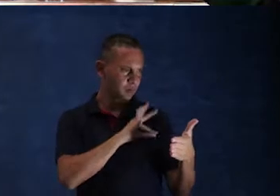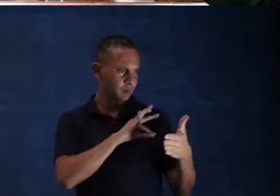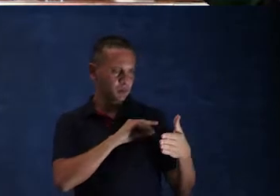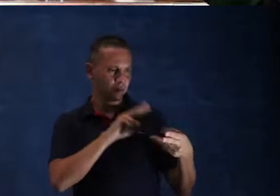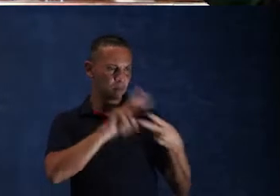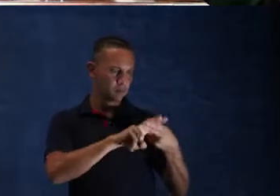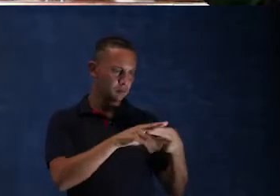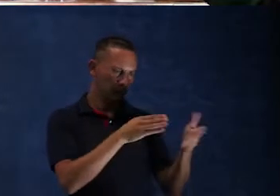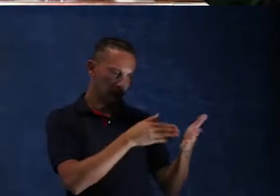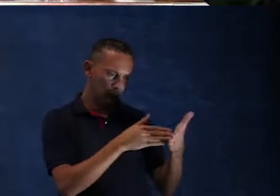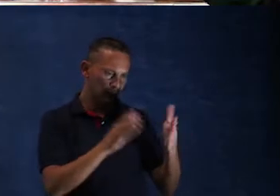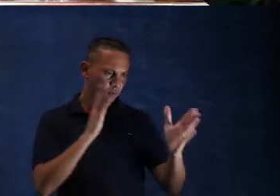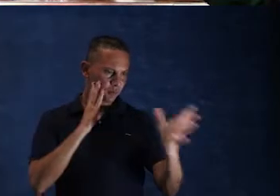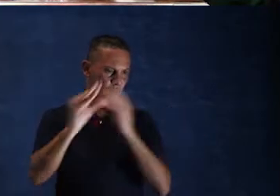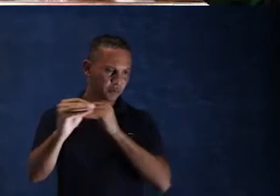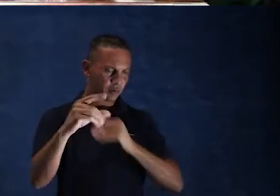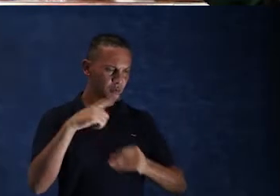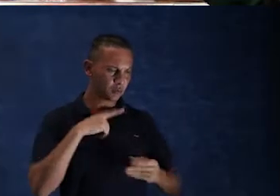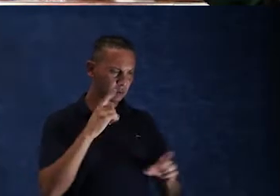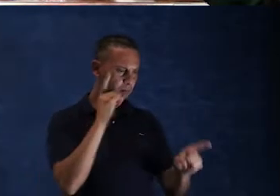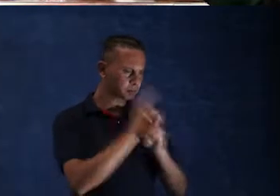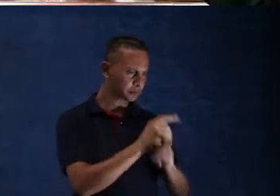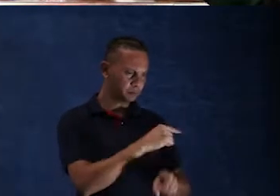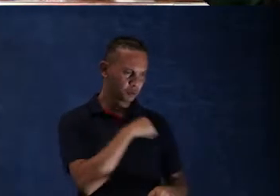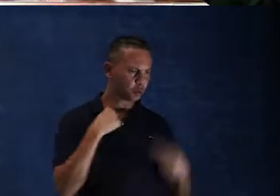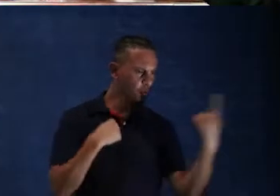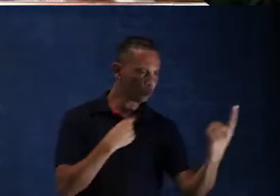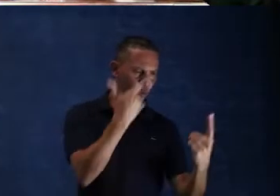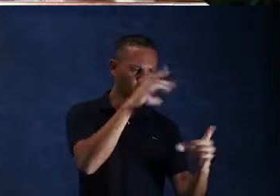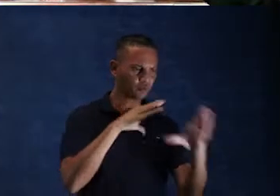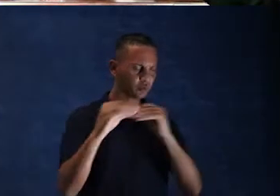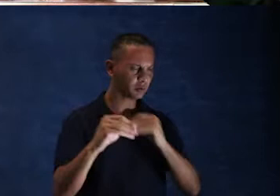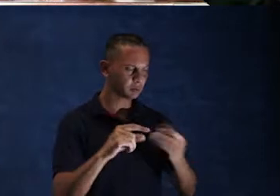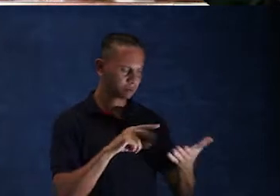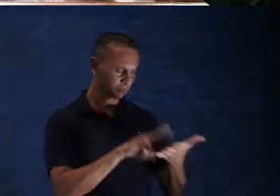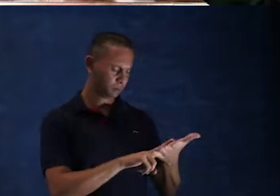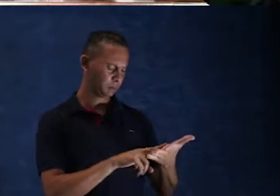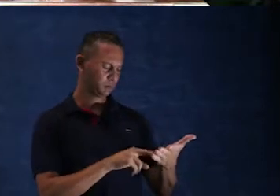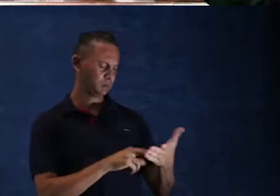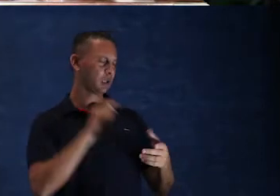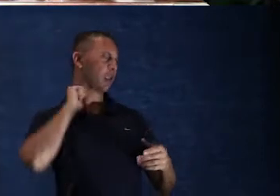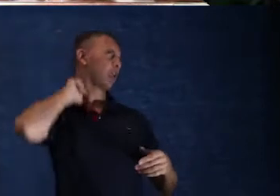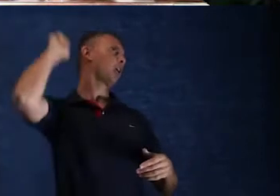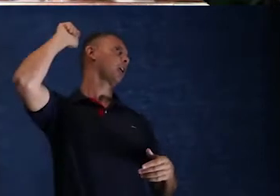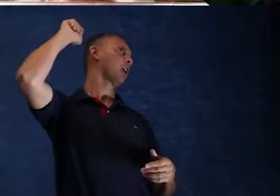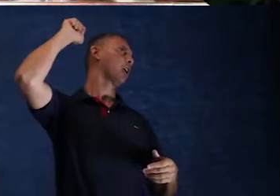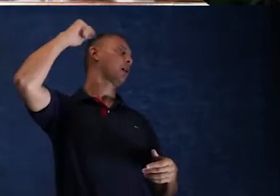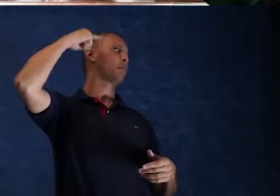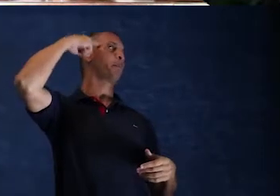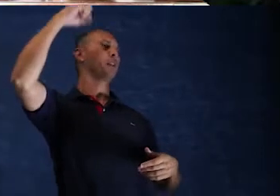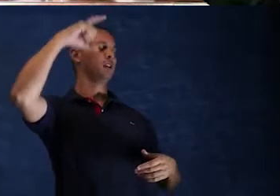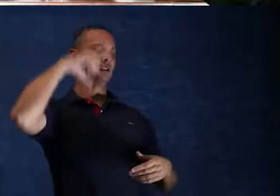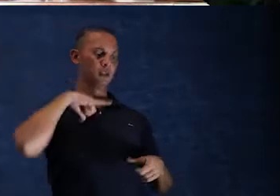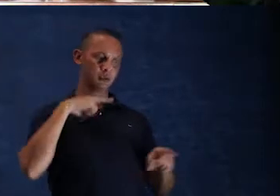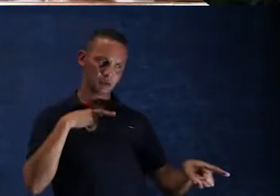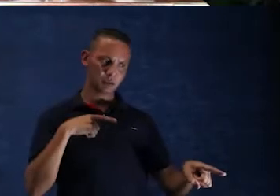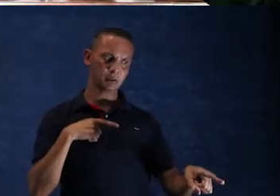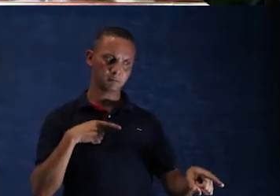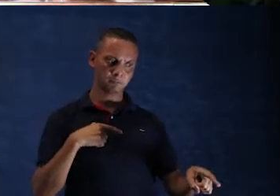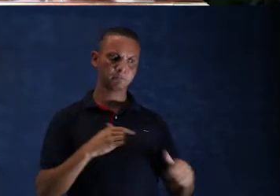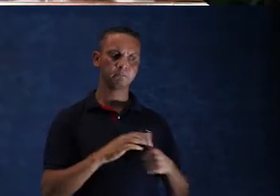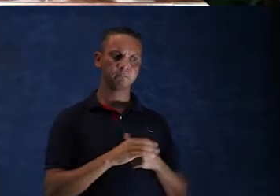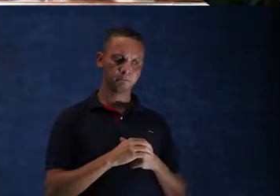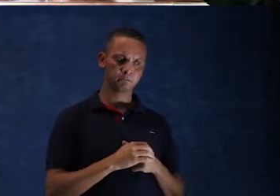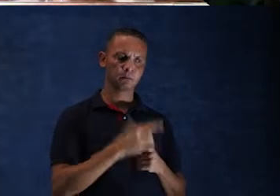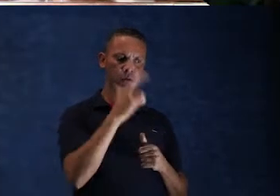dos assassinos fugiu e o outro foi encontrado morto. Morte por enforcamento. Suicídio, claro, garante o